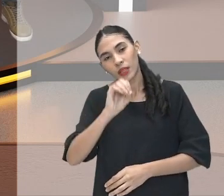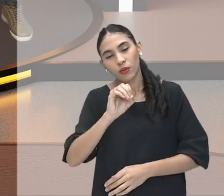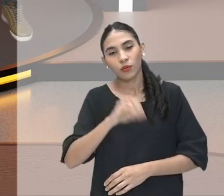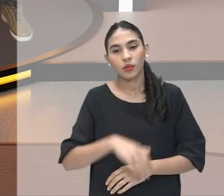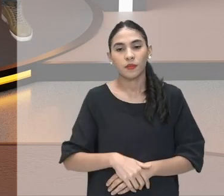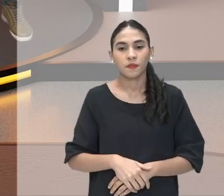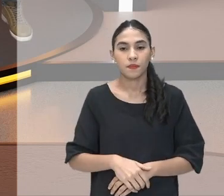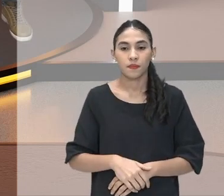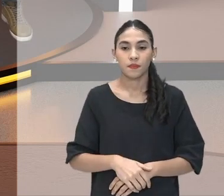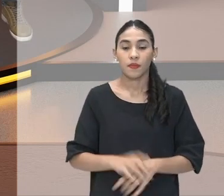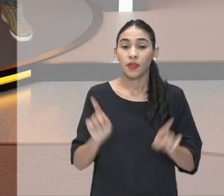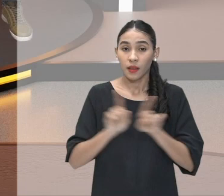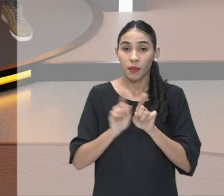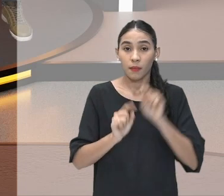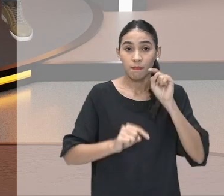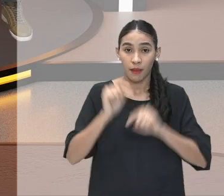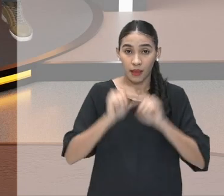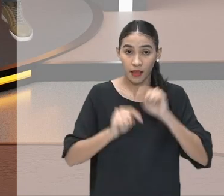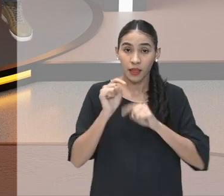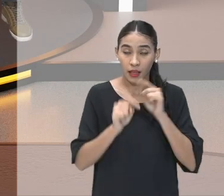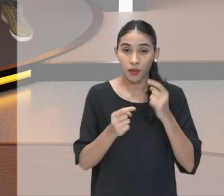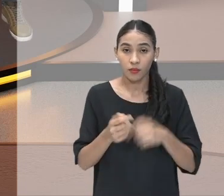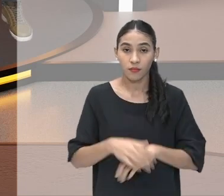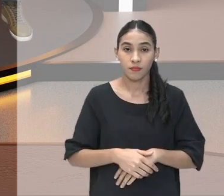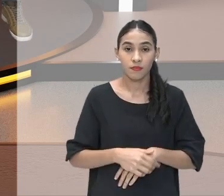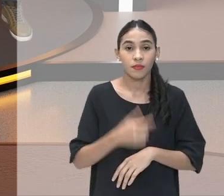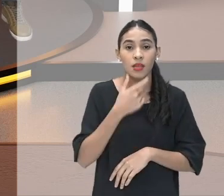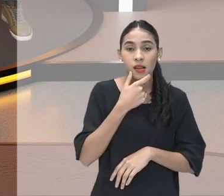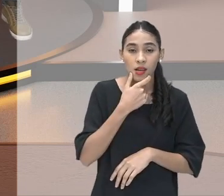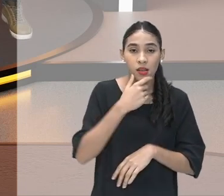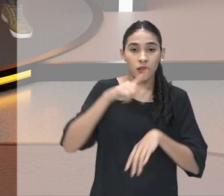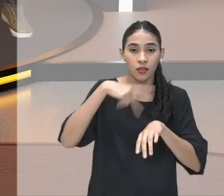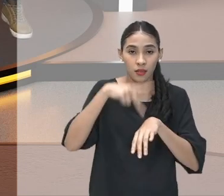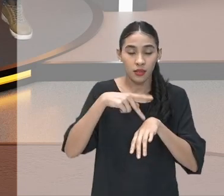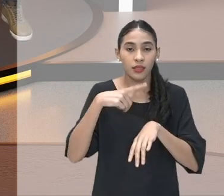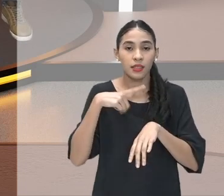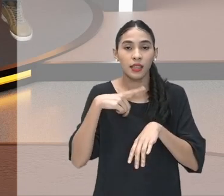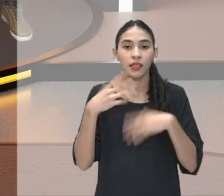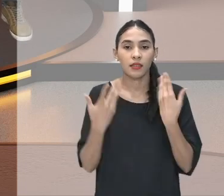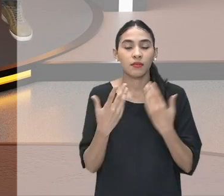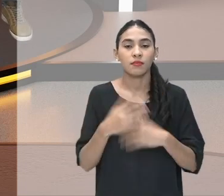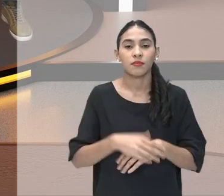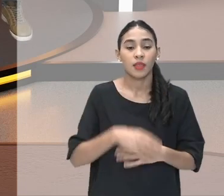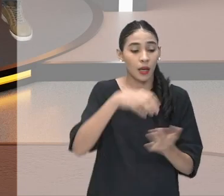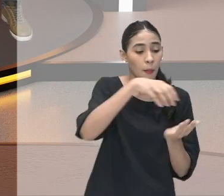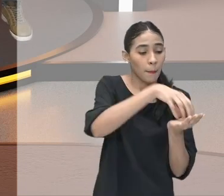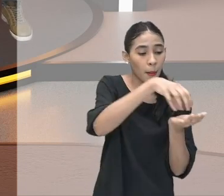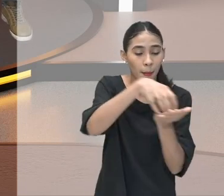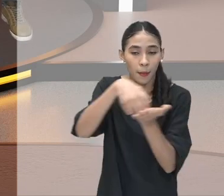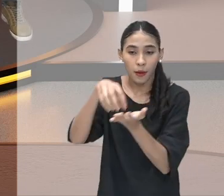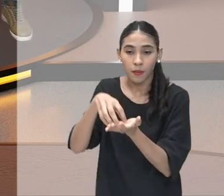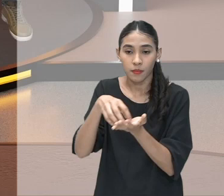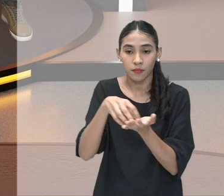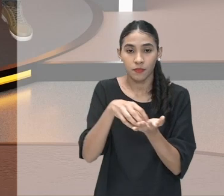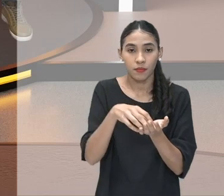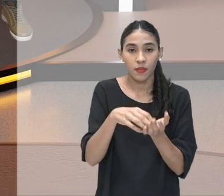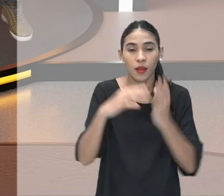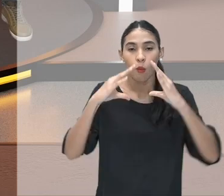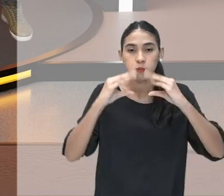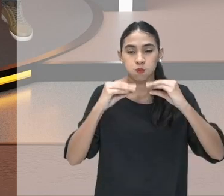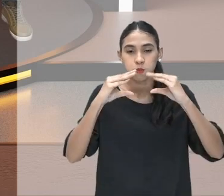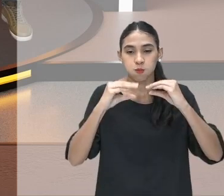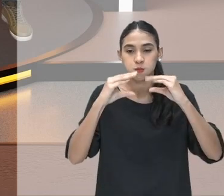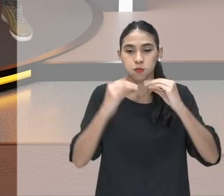exemplo, dos produtos. Na Inglaterra, ela ia ter ali nas 13 colônias a produção de algodão,